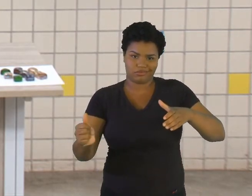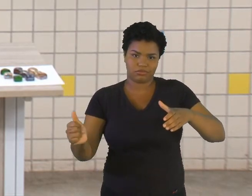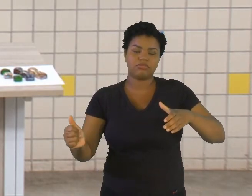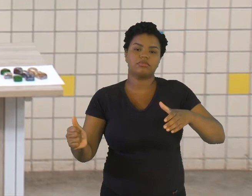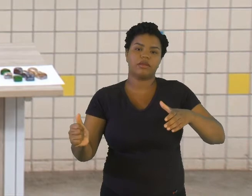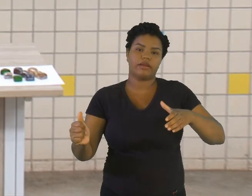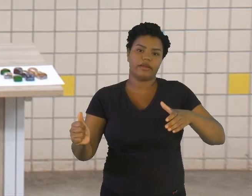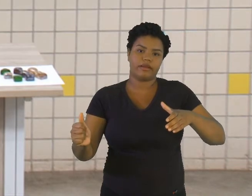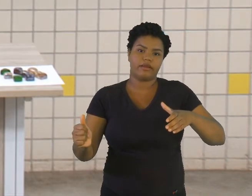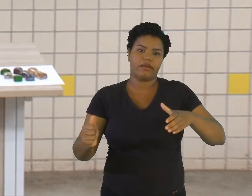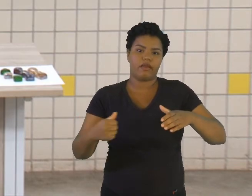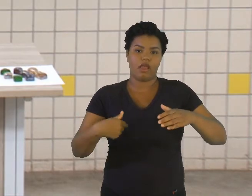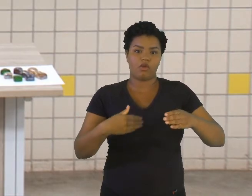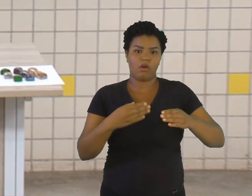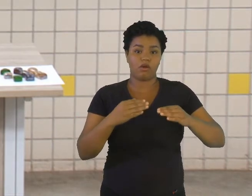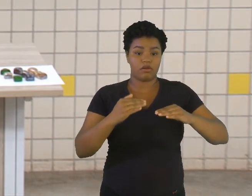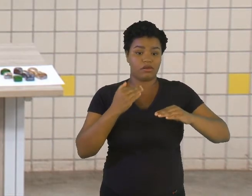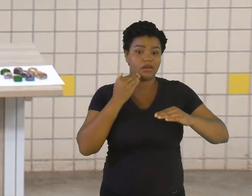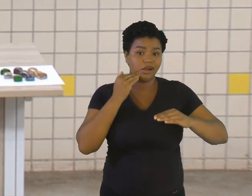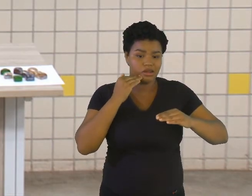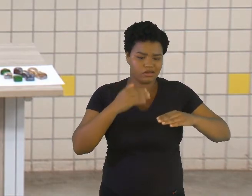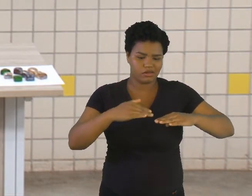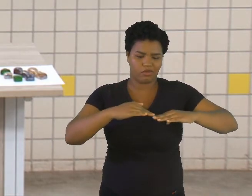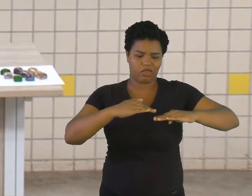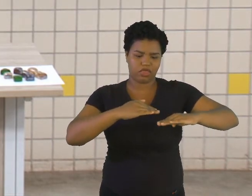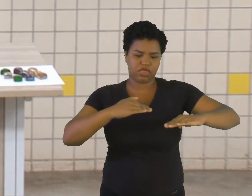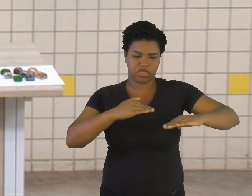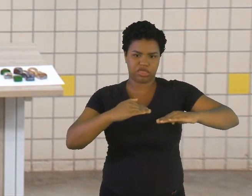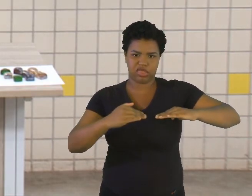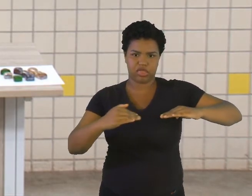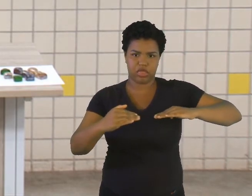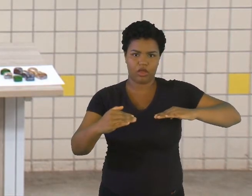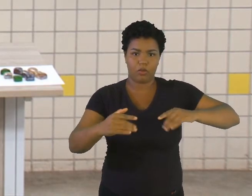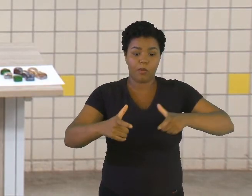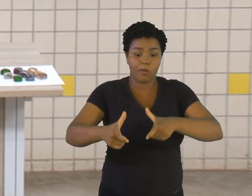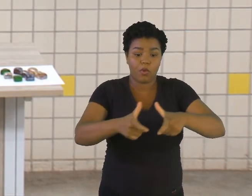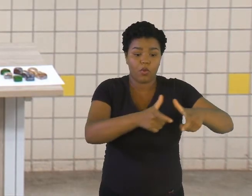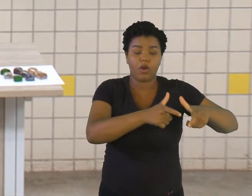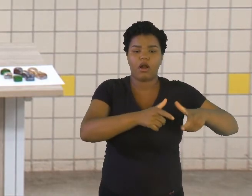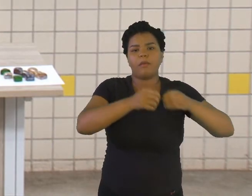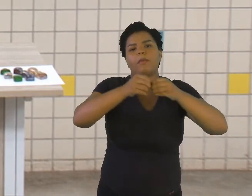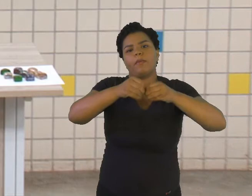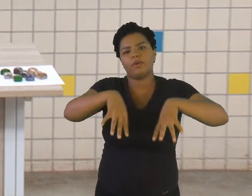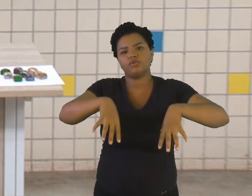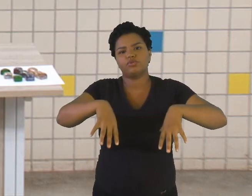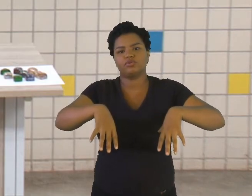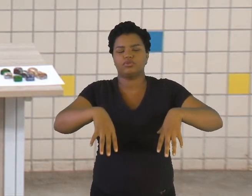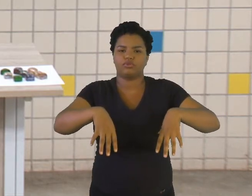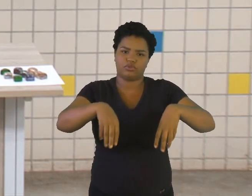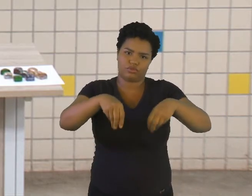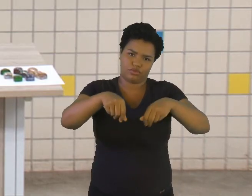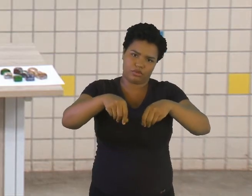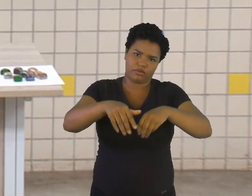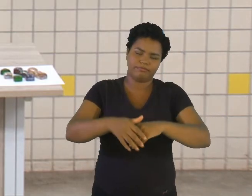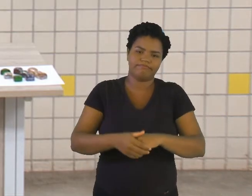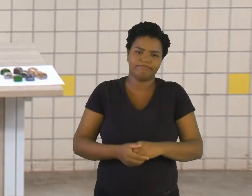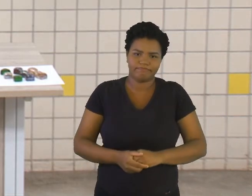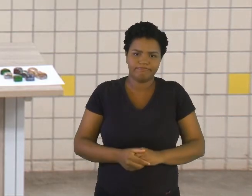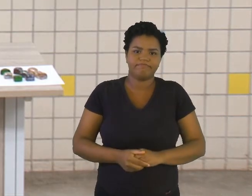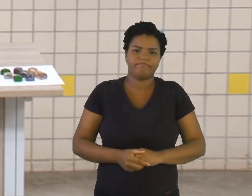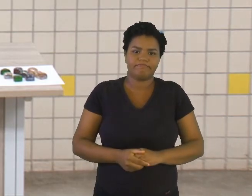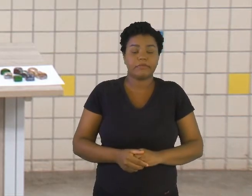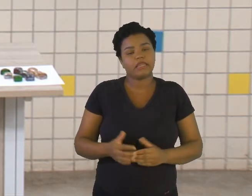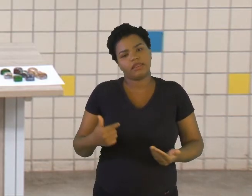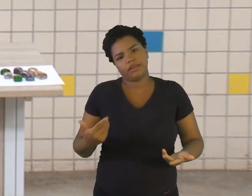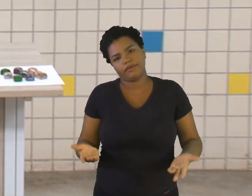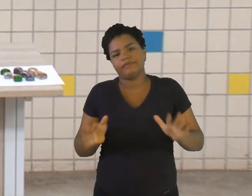trazer o quê? Rachaduras, buracos, e vai ter prejuízo no solo. Então, eu